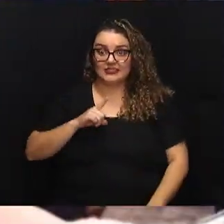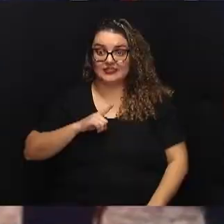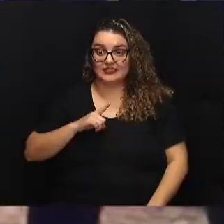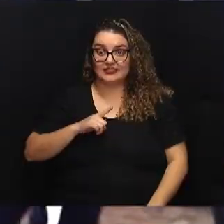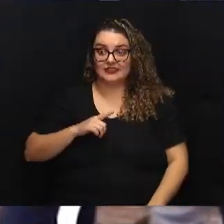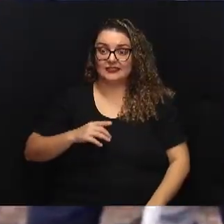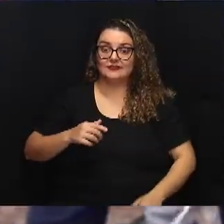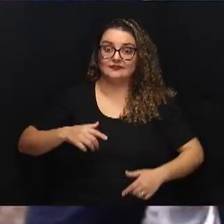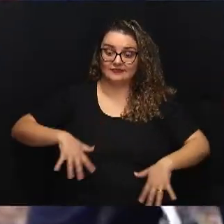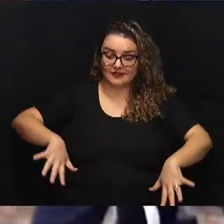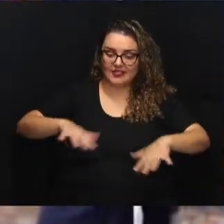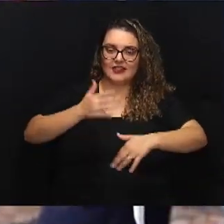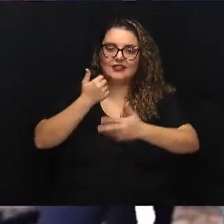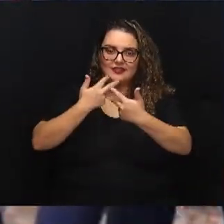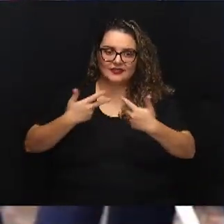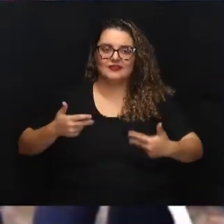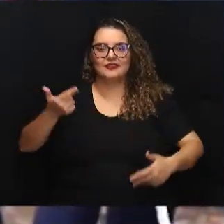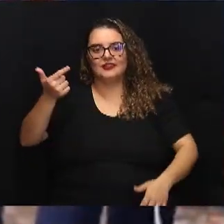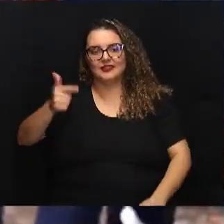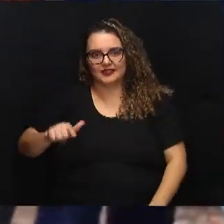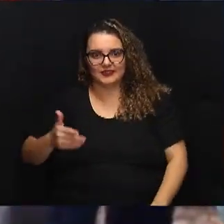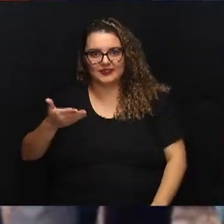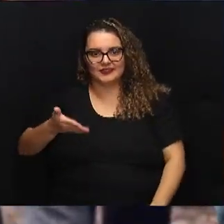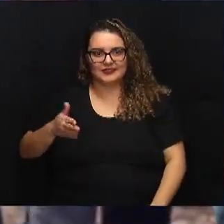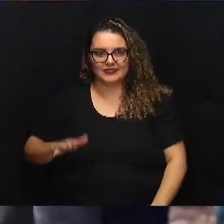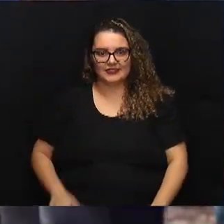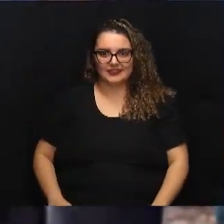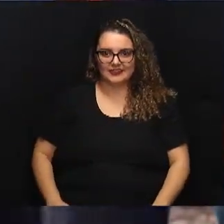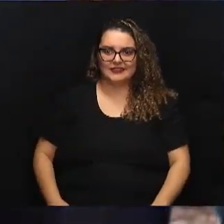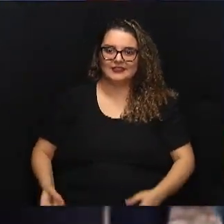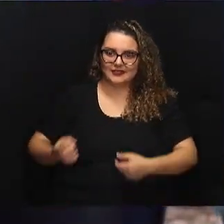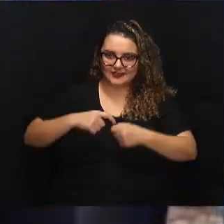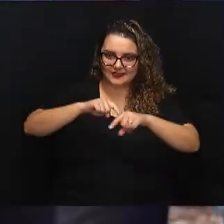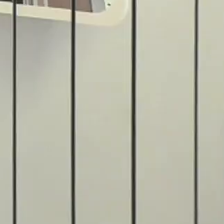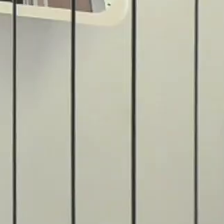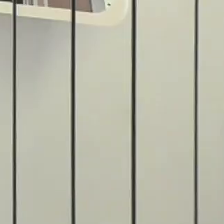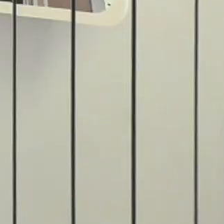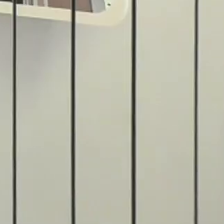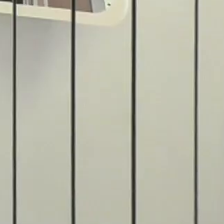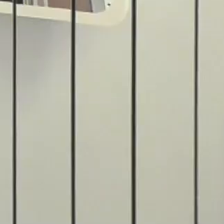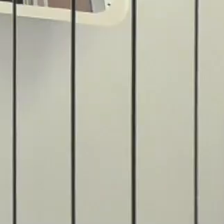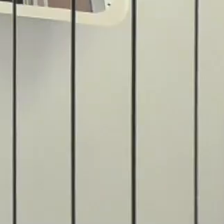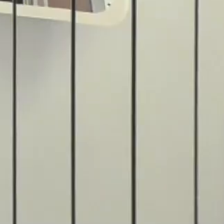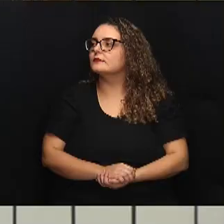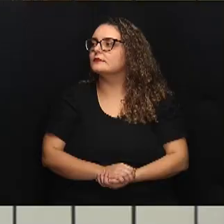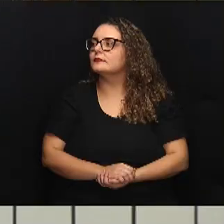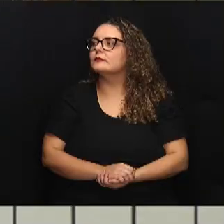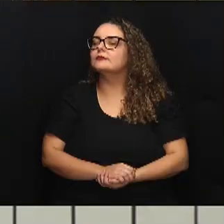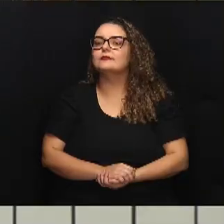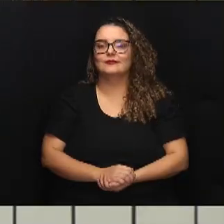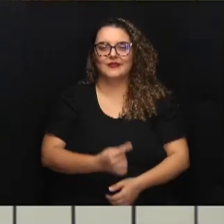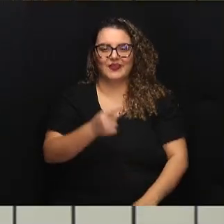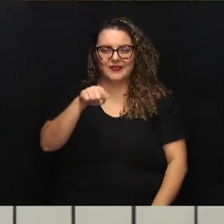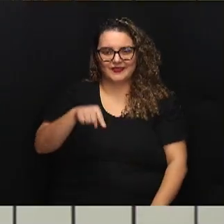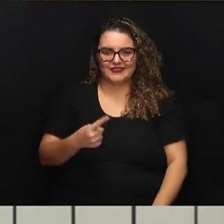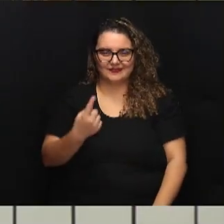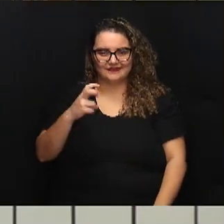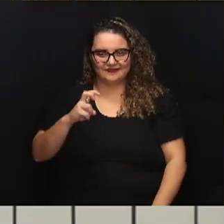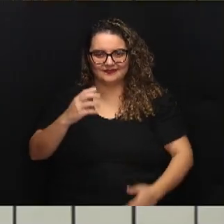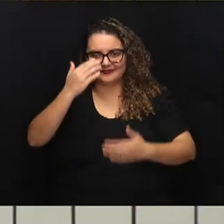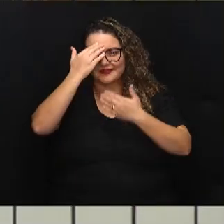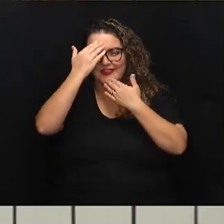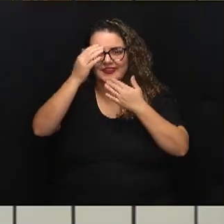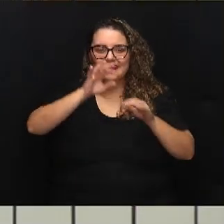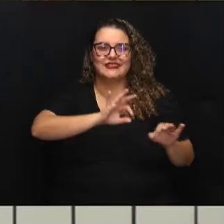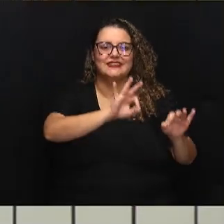de alimentação continua por aqui. É com você aí no estúdio, Gabriel. 1h mais 15 minutos. Muito obrigado pela